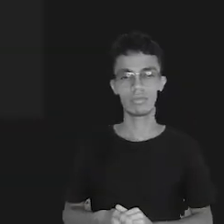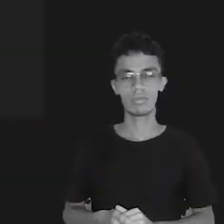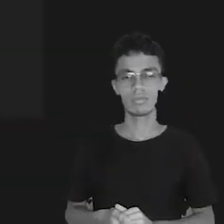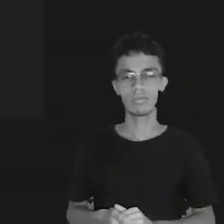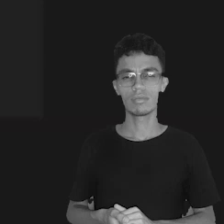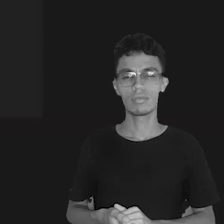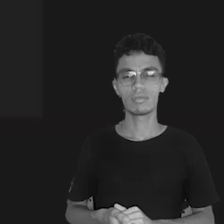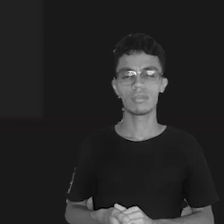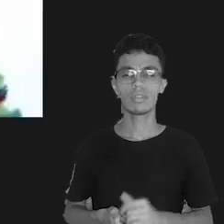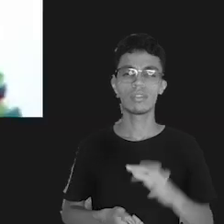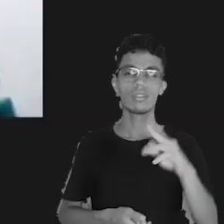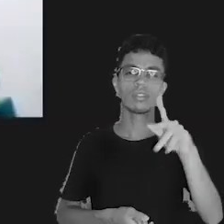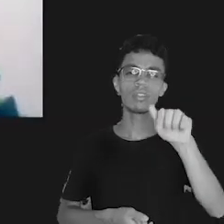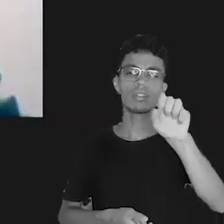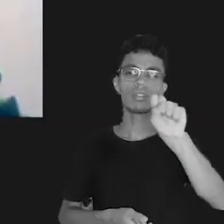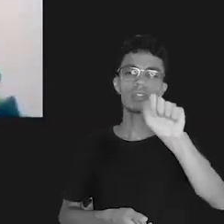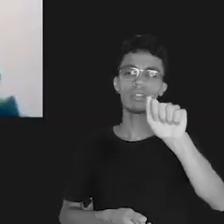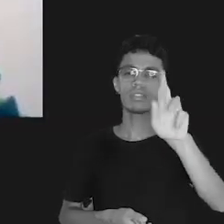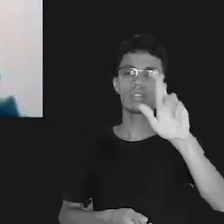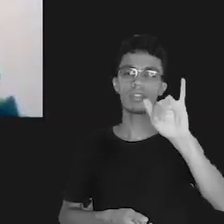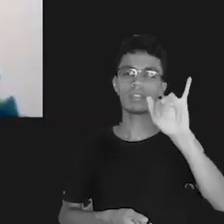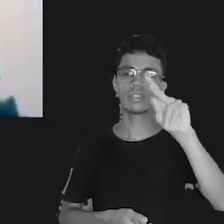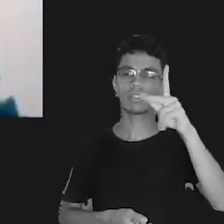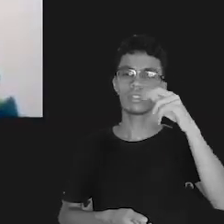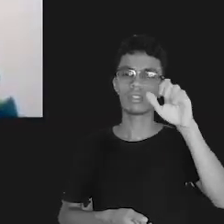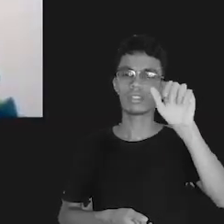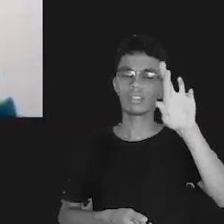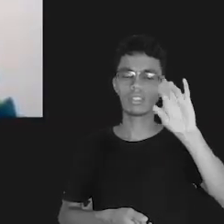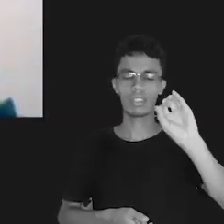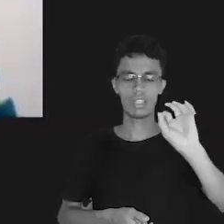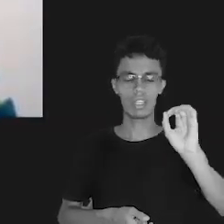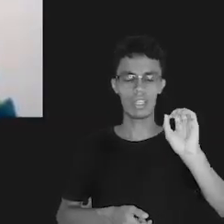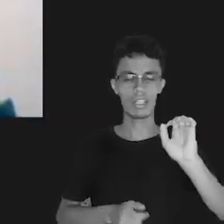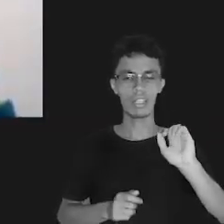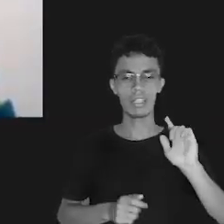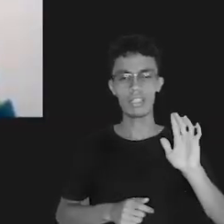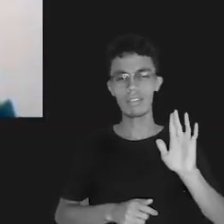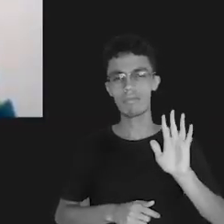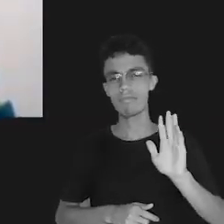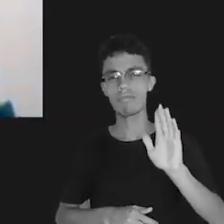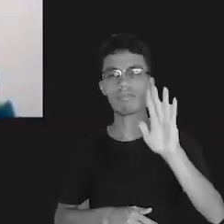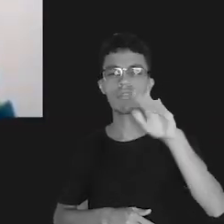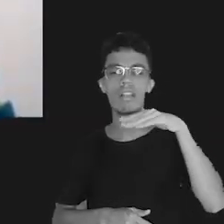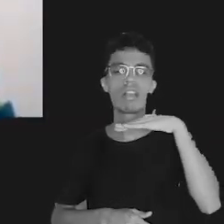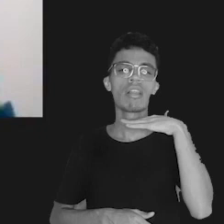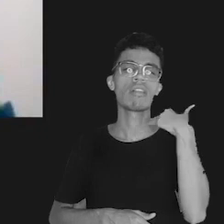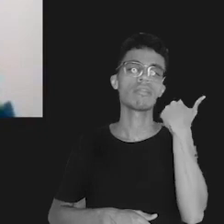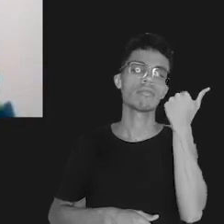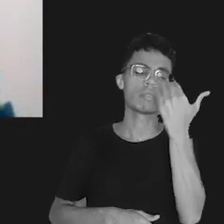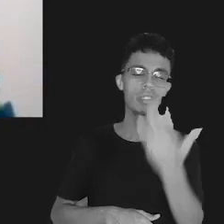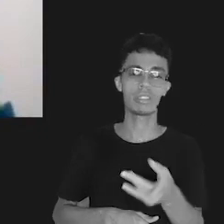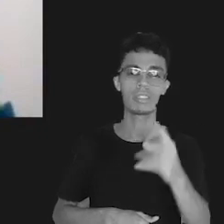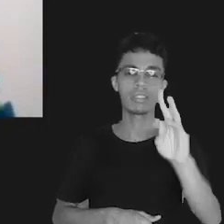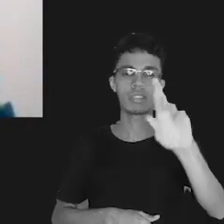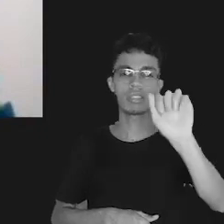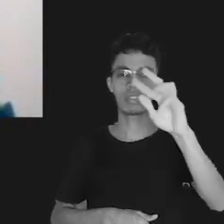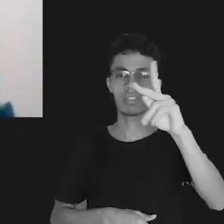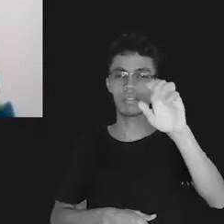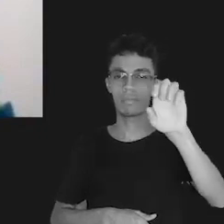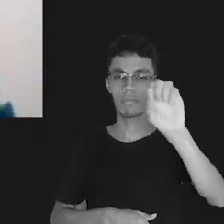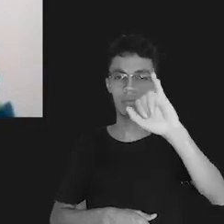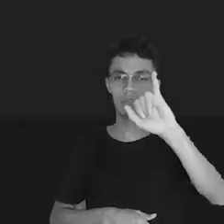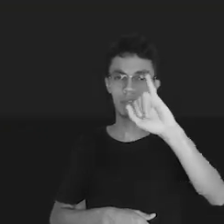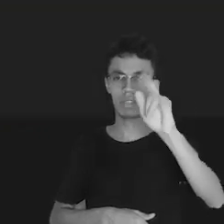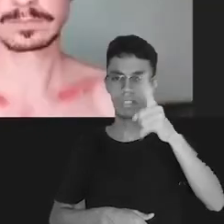O passarinheiro entra com os braços abertos quase de um salto e cai morto. O trapezista e o prelado tentam auxiliar